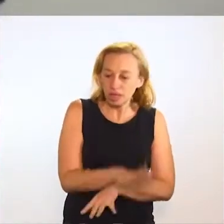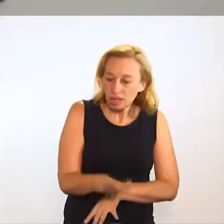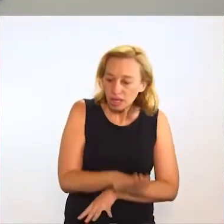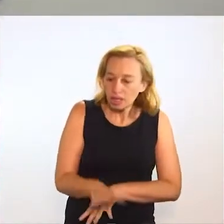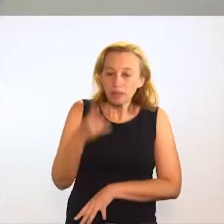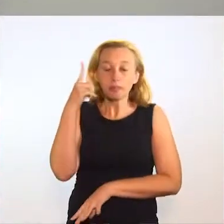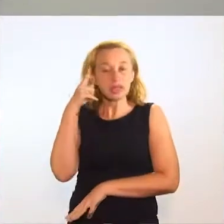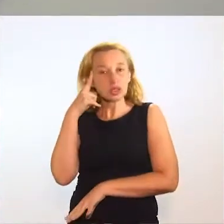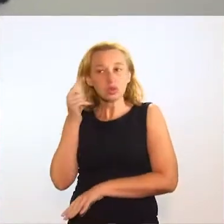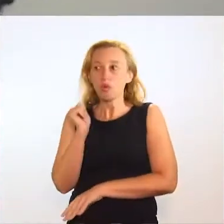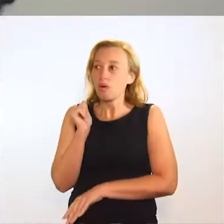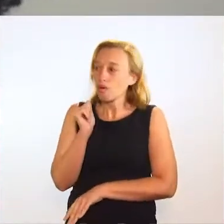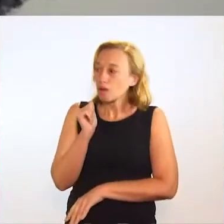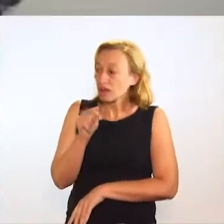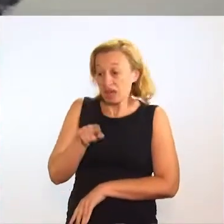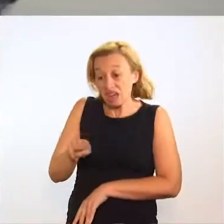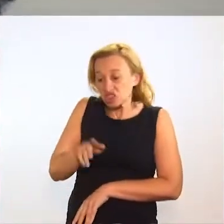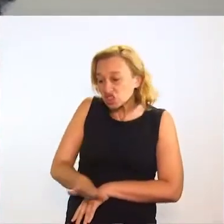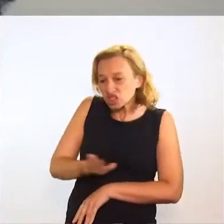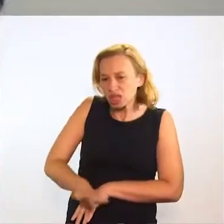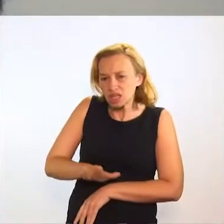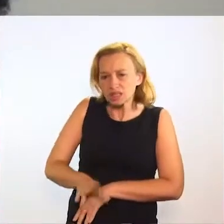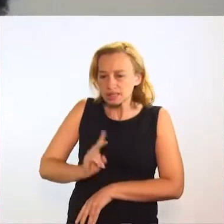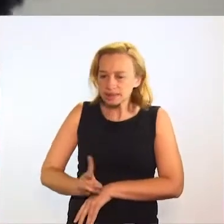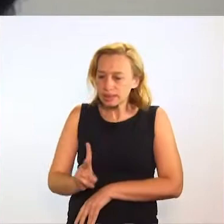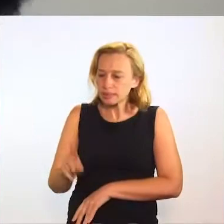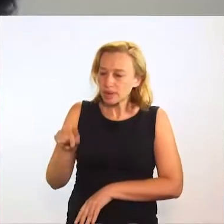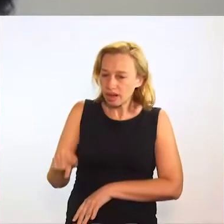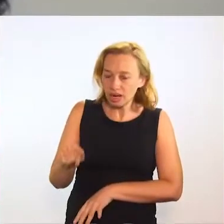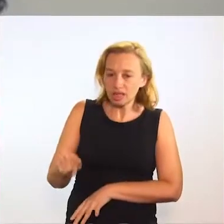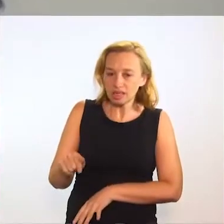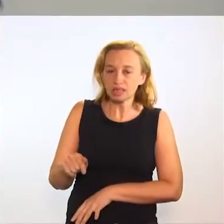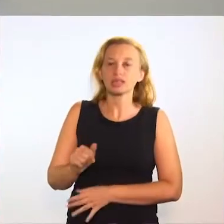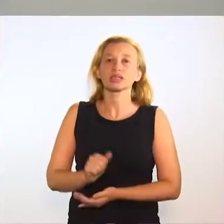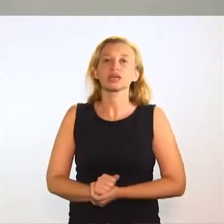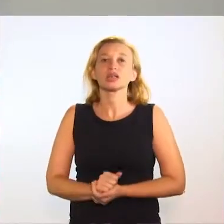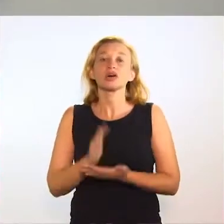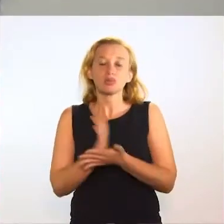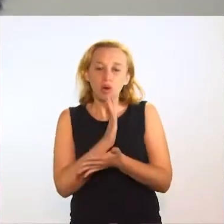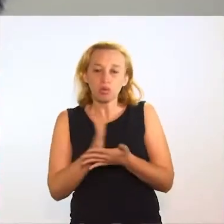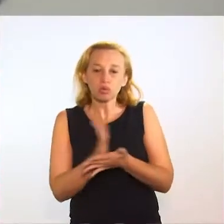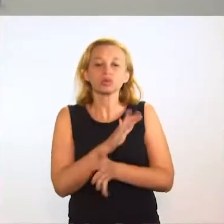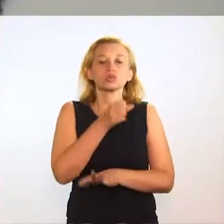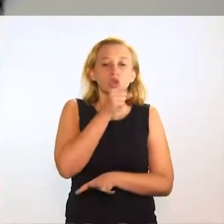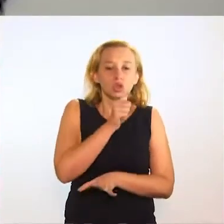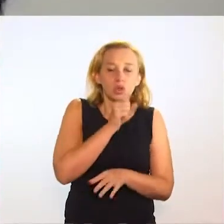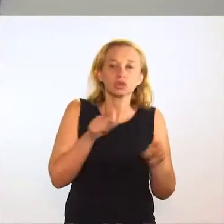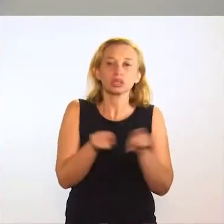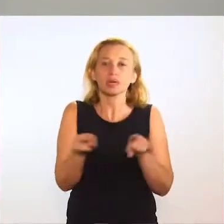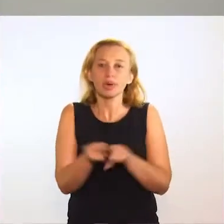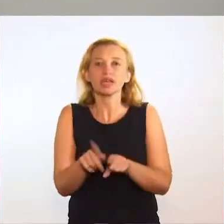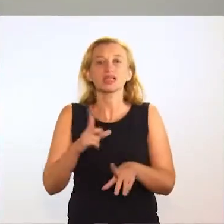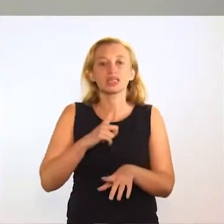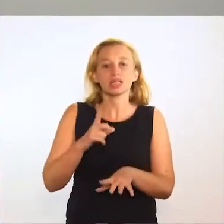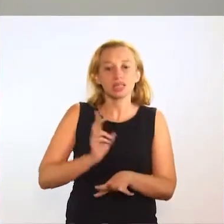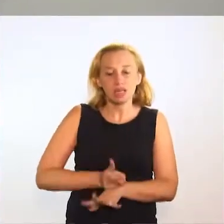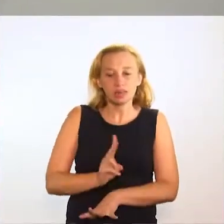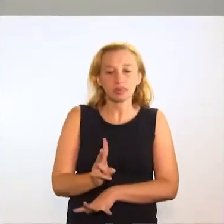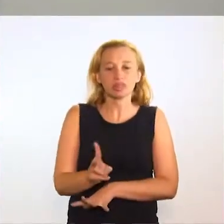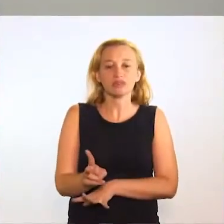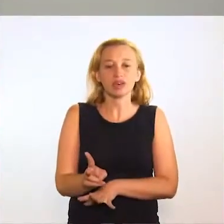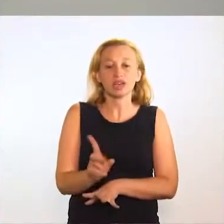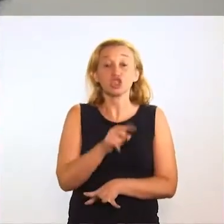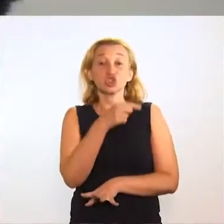crianças, porque a gente pensou muito naquelas crianças que estão sempre ali, né? Elas sempre tiveram, assim como alguns idosos que sempre